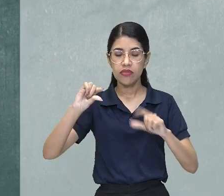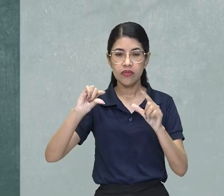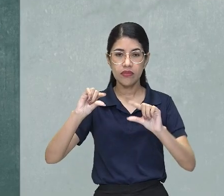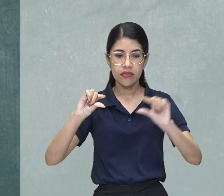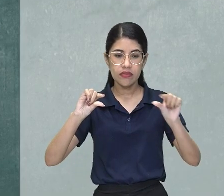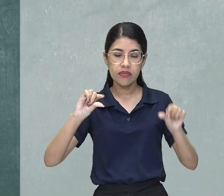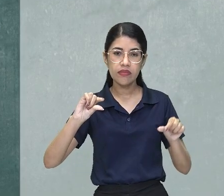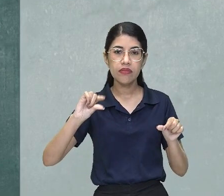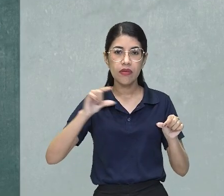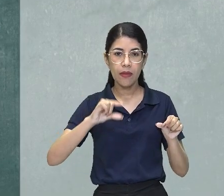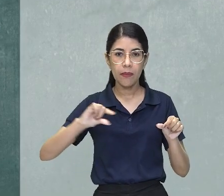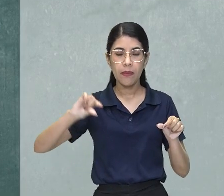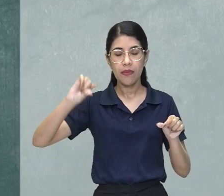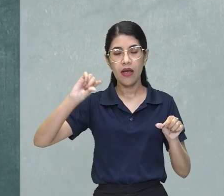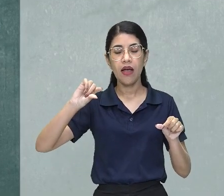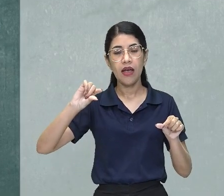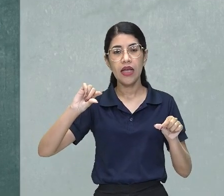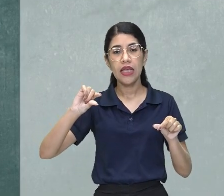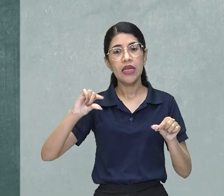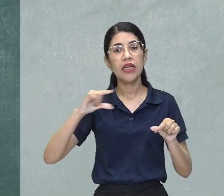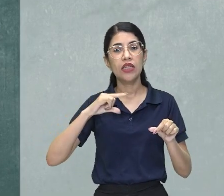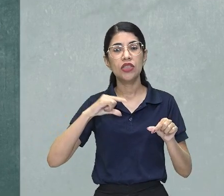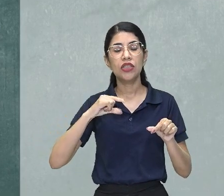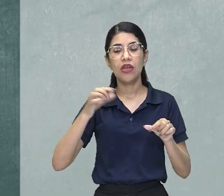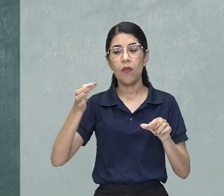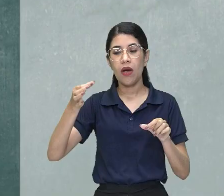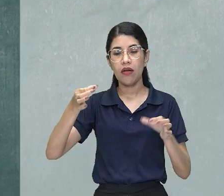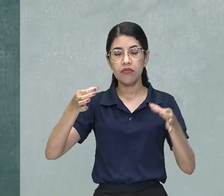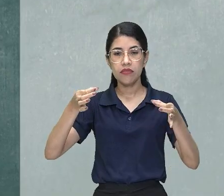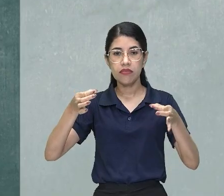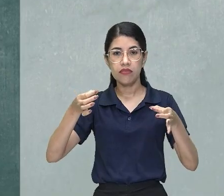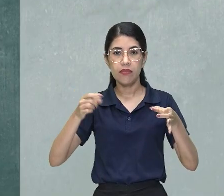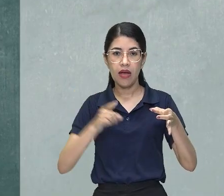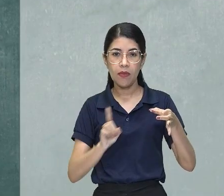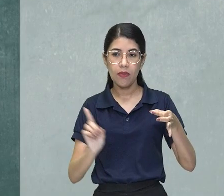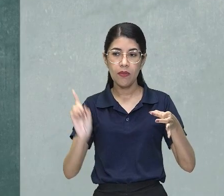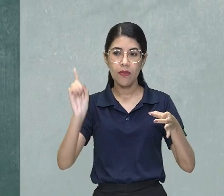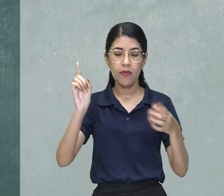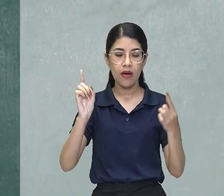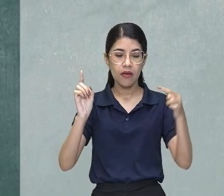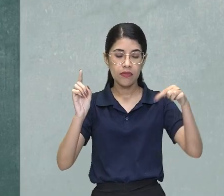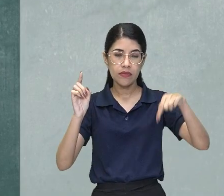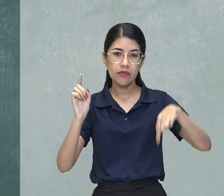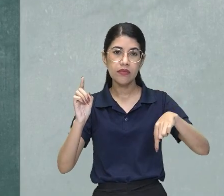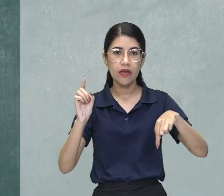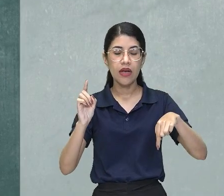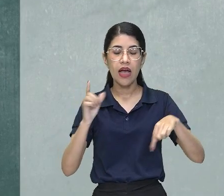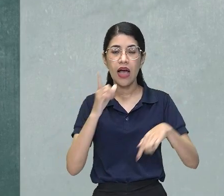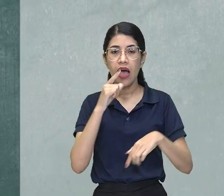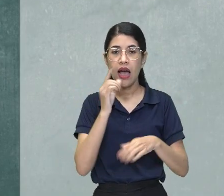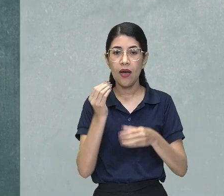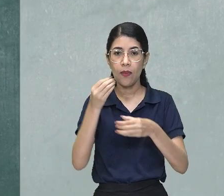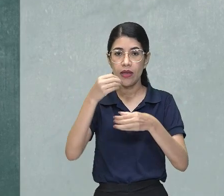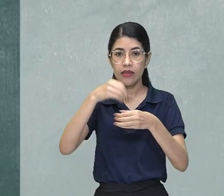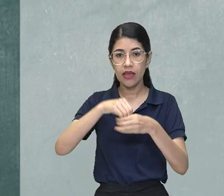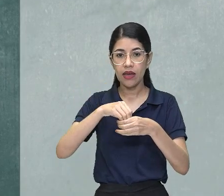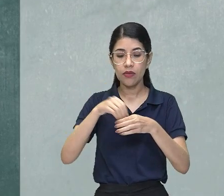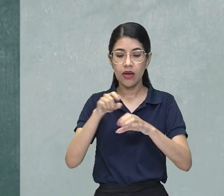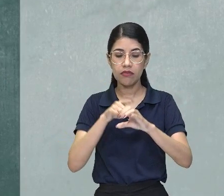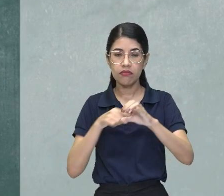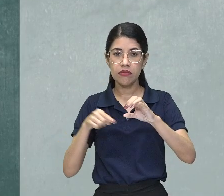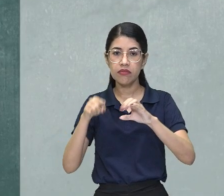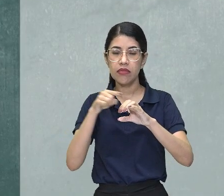curvados. E esses tubos eles tinham uma abertura. Então, quando a água que estava dentro dessa esfera